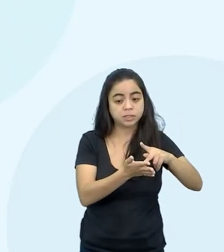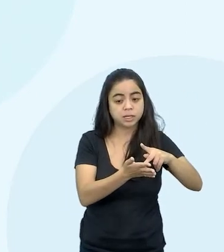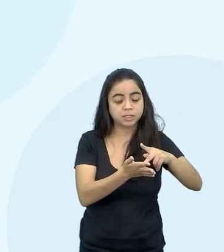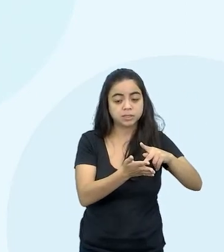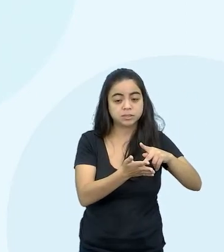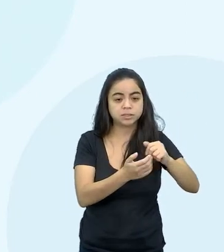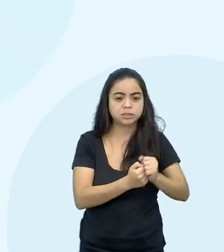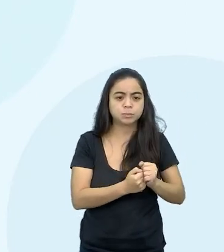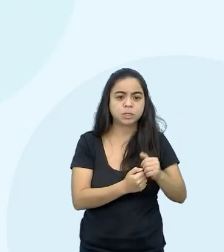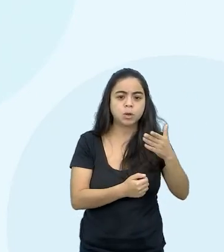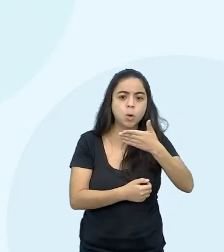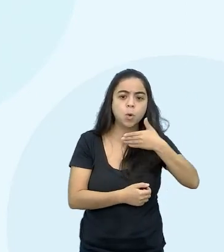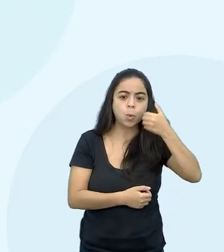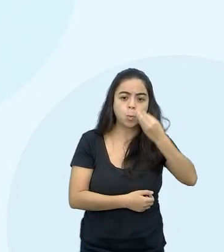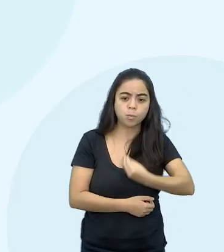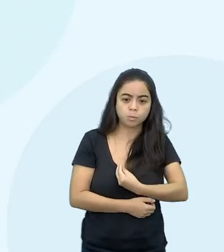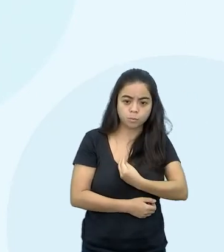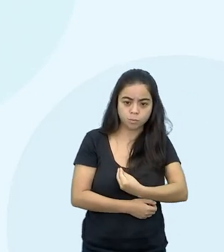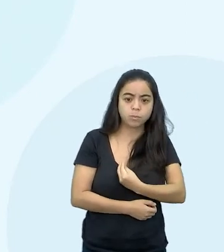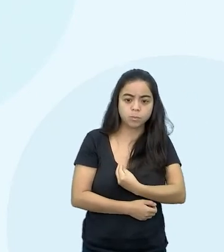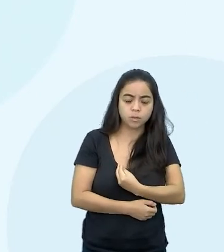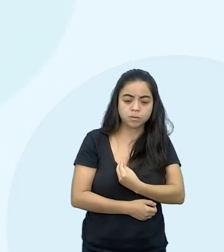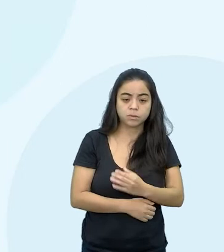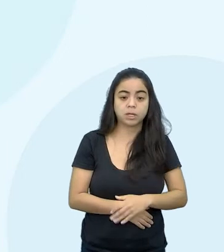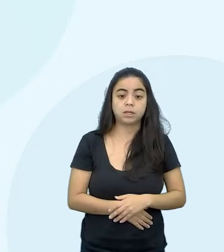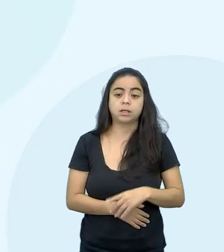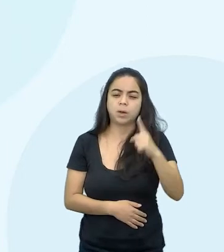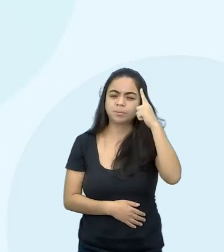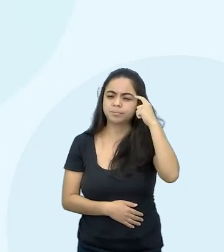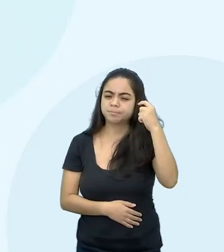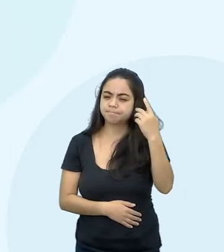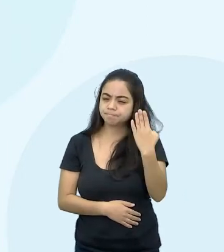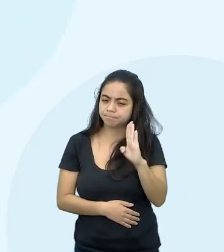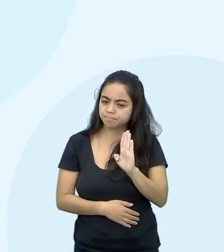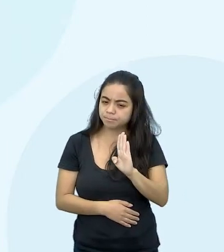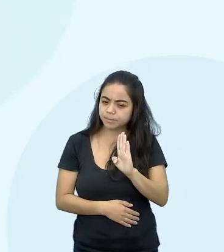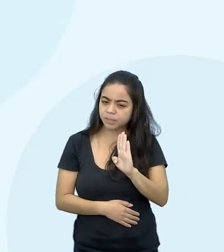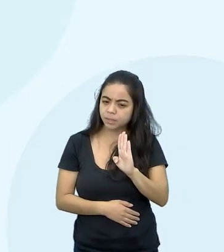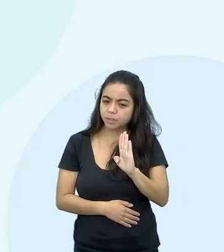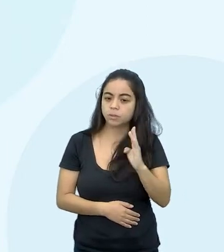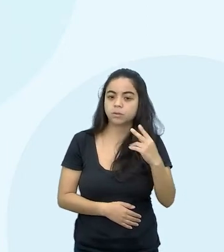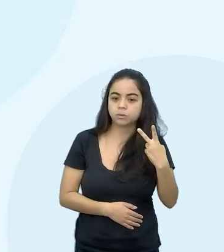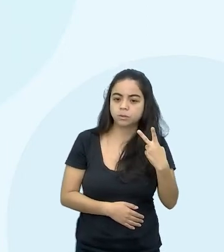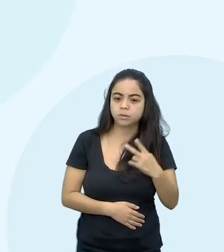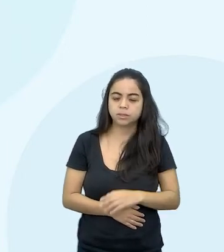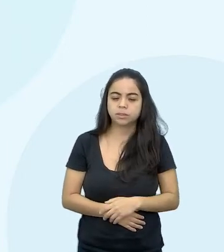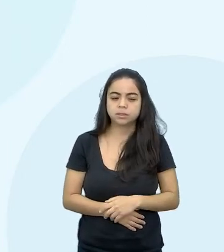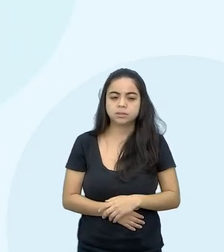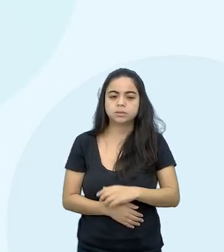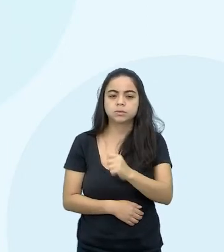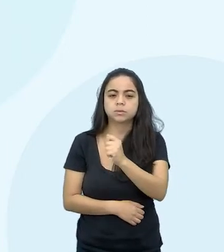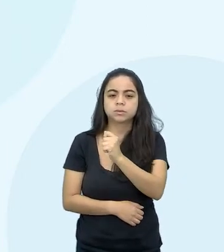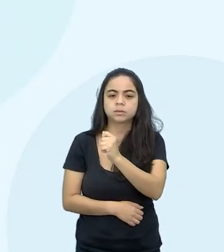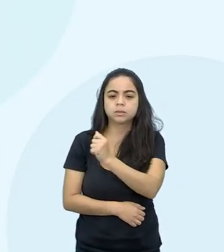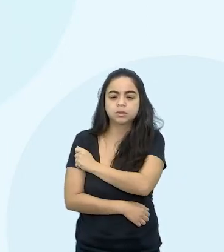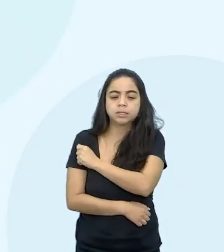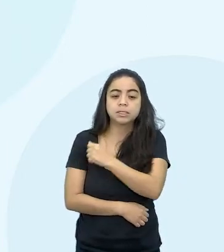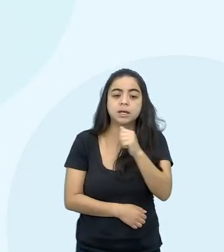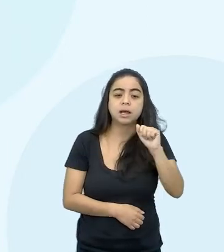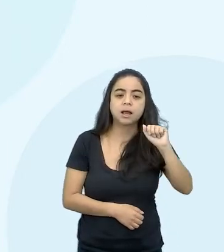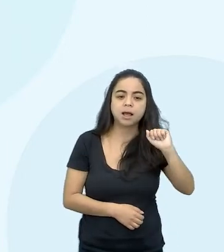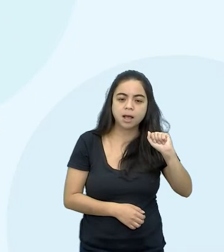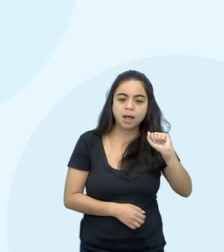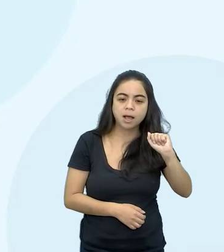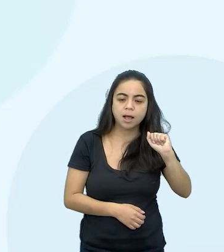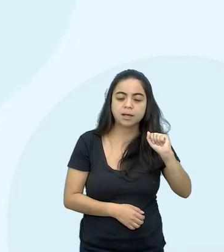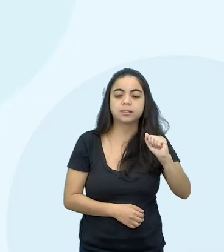que eles desejavam, né? Hipótese B, 2, aliás. Os estudantes A possuem o mesmo padrão de vida que os